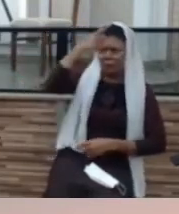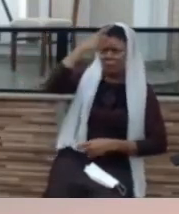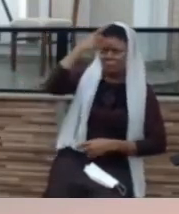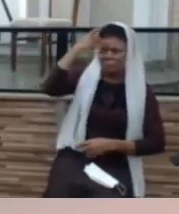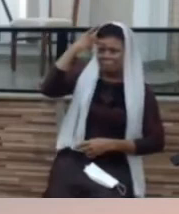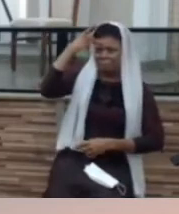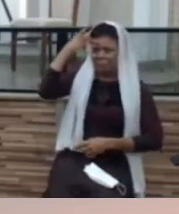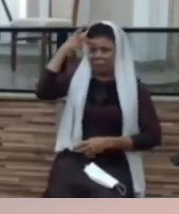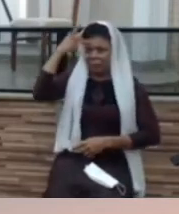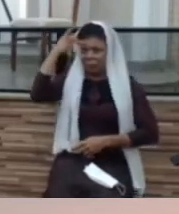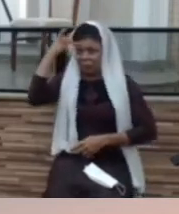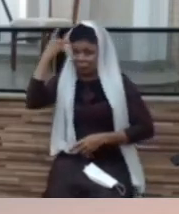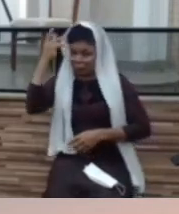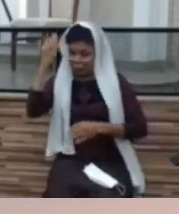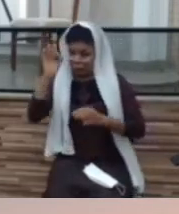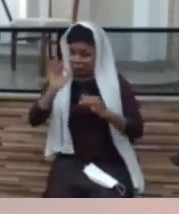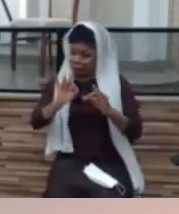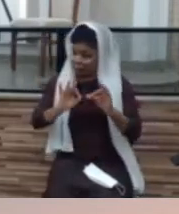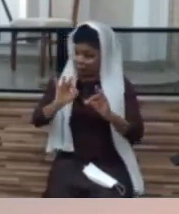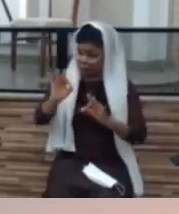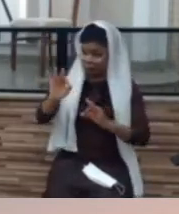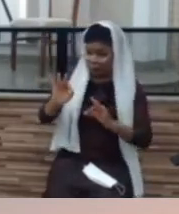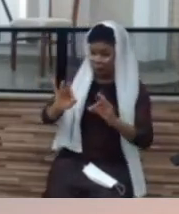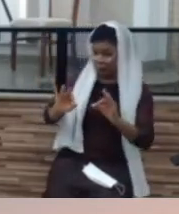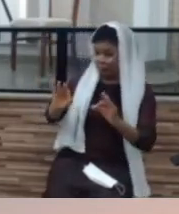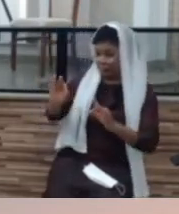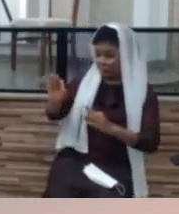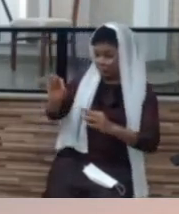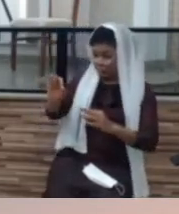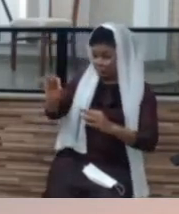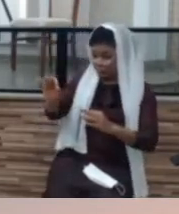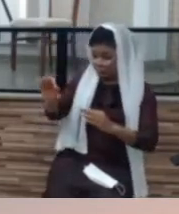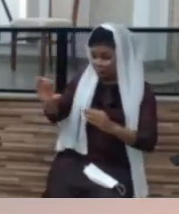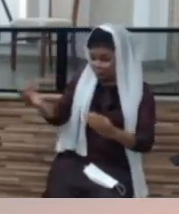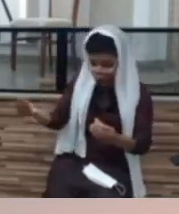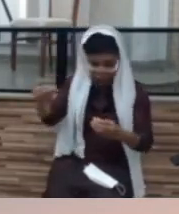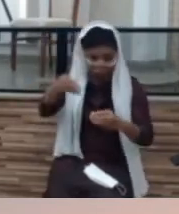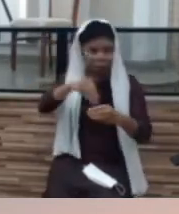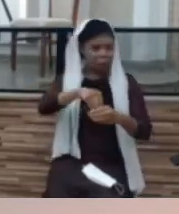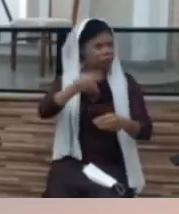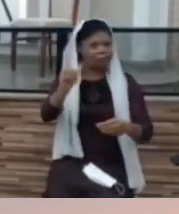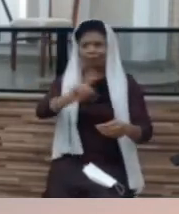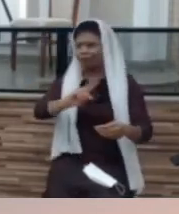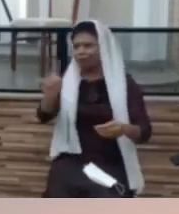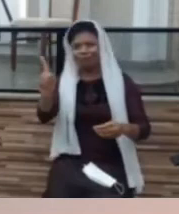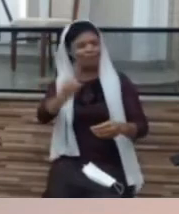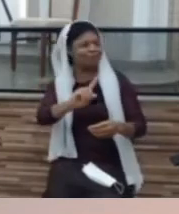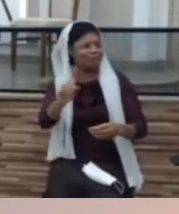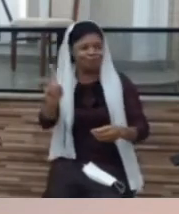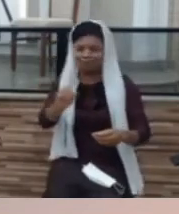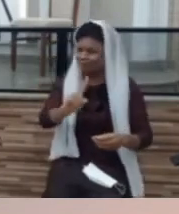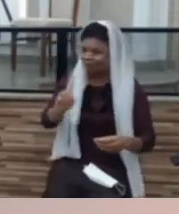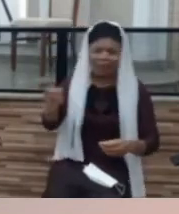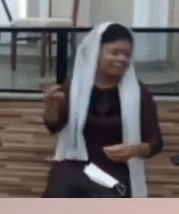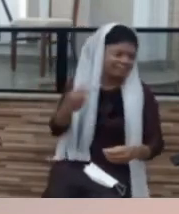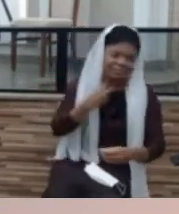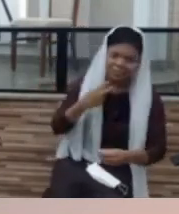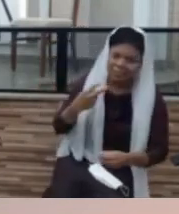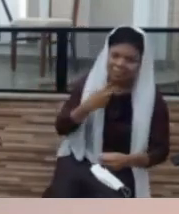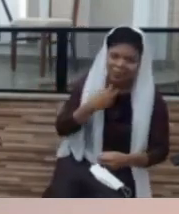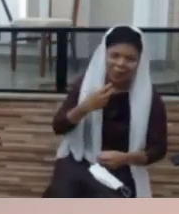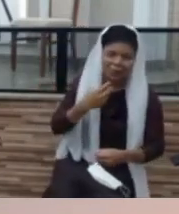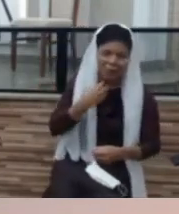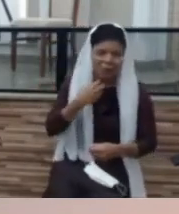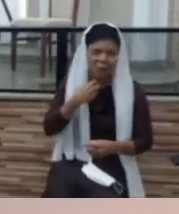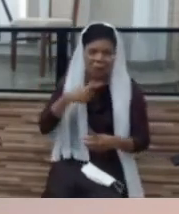dentro, pela virtude dessa palavra, o Senhor joga os teus móveis fora hoje. Virtude dessa palavra vai jogar tudo que não é